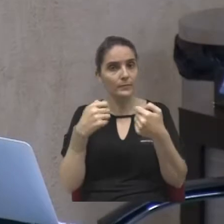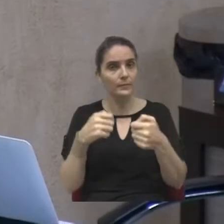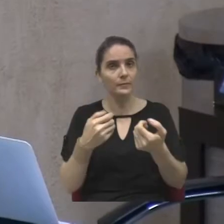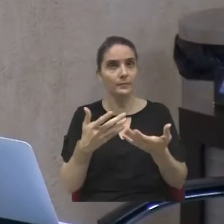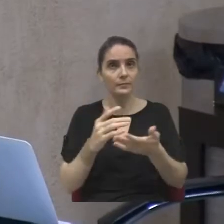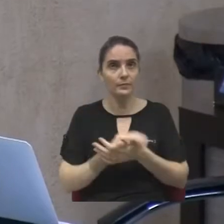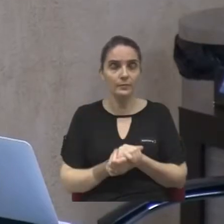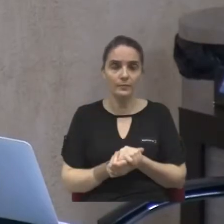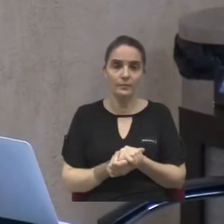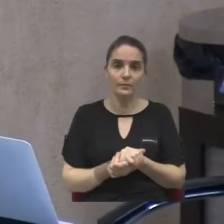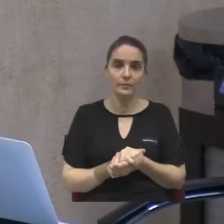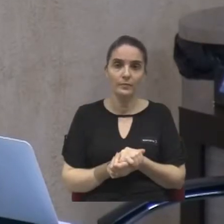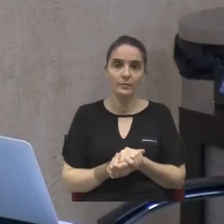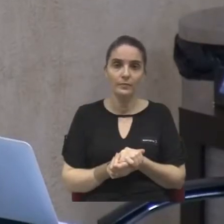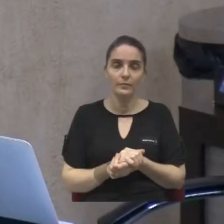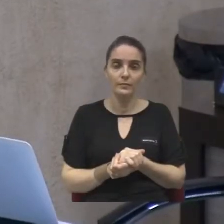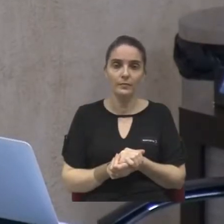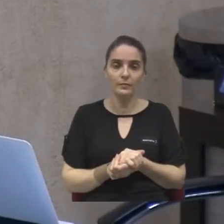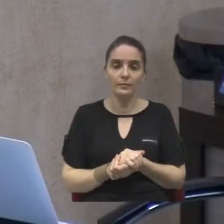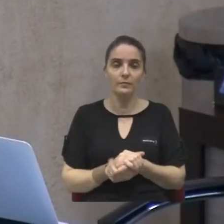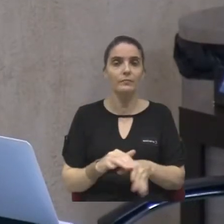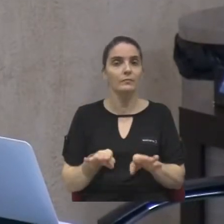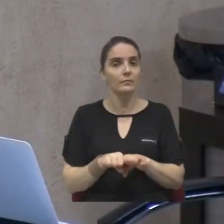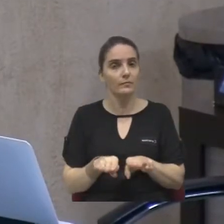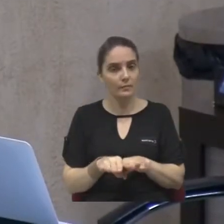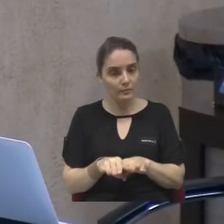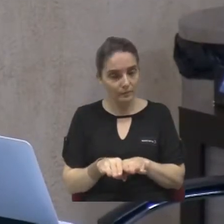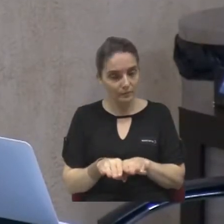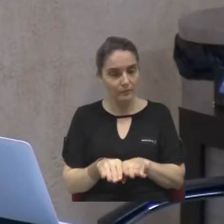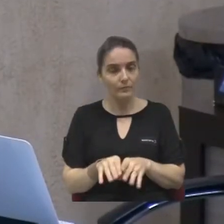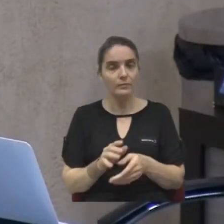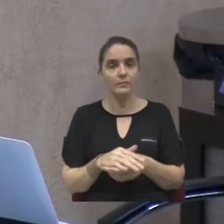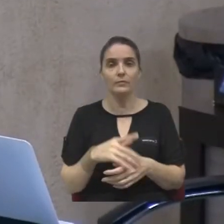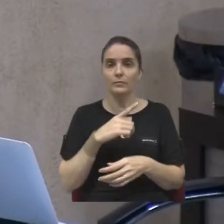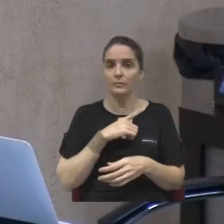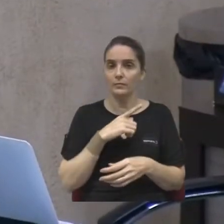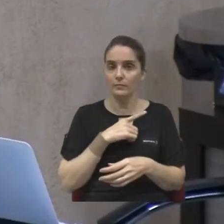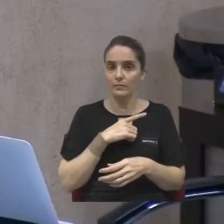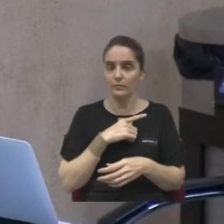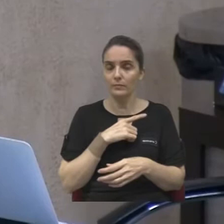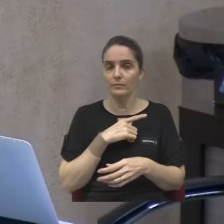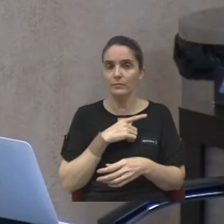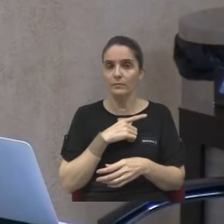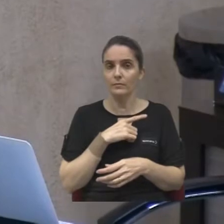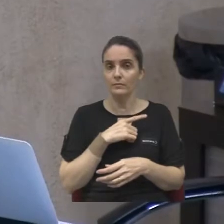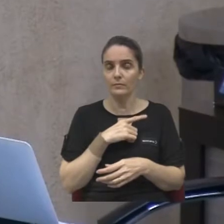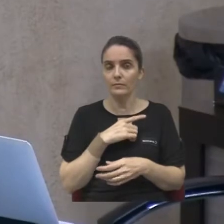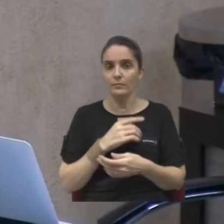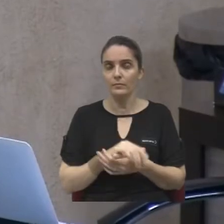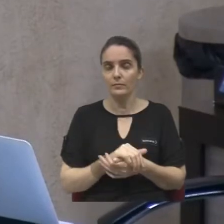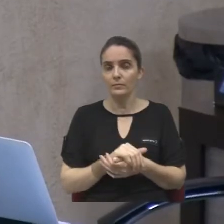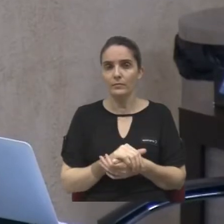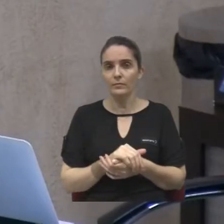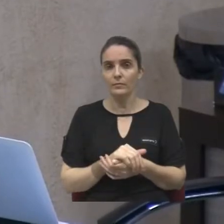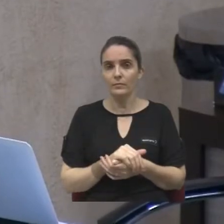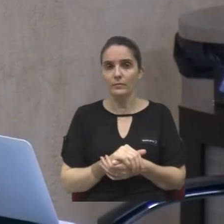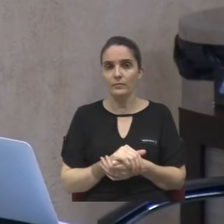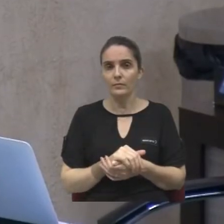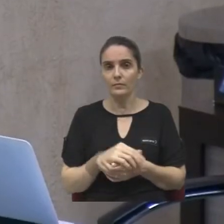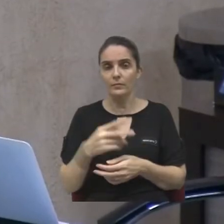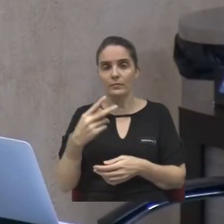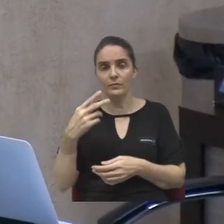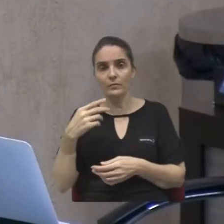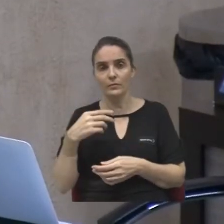E lá também é um dos casos que nós temos uma quantidade de monitores com